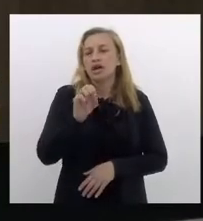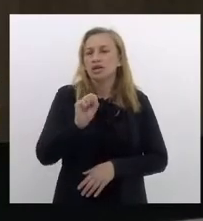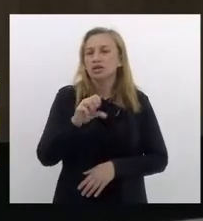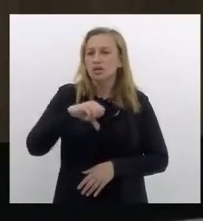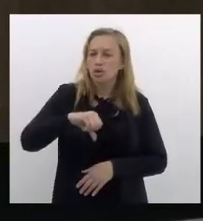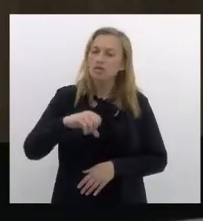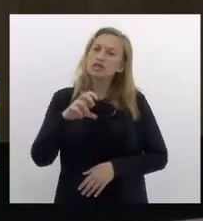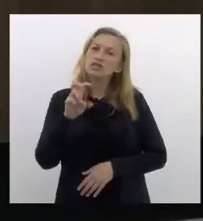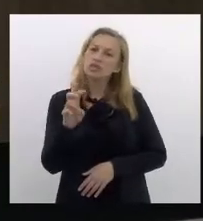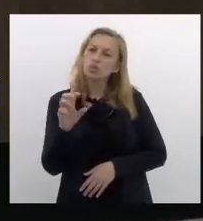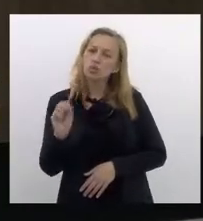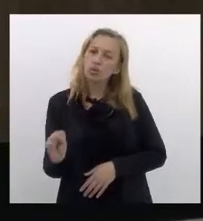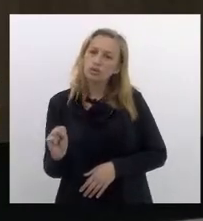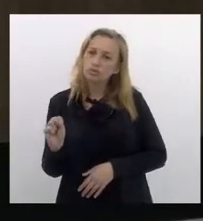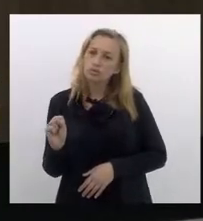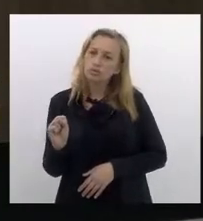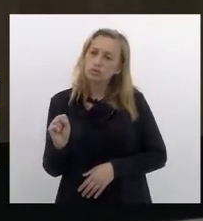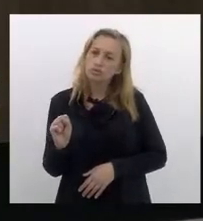6958,